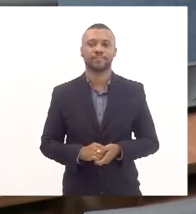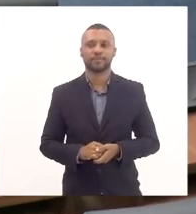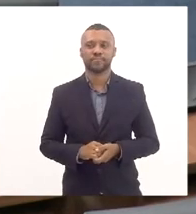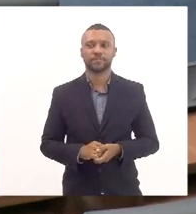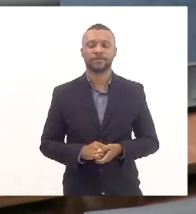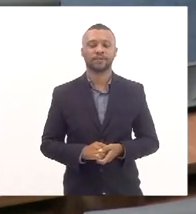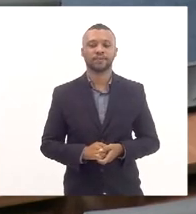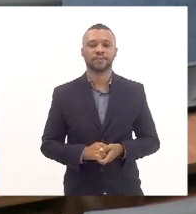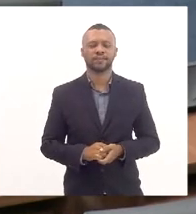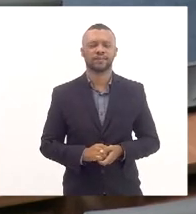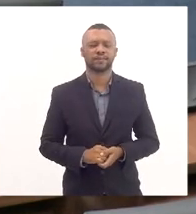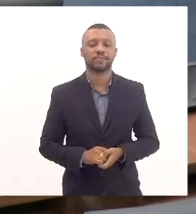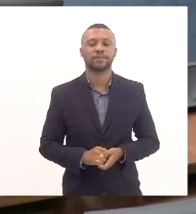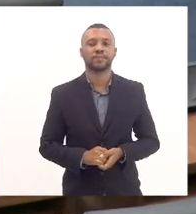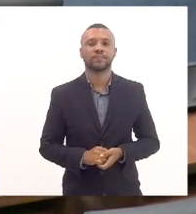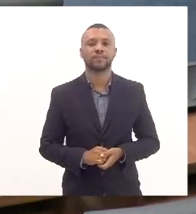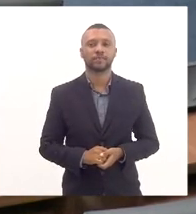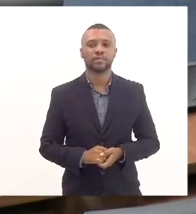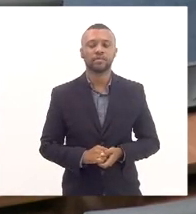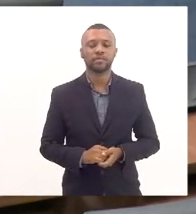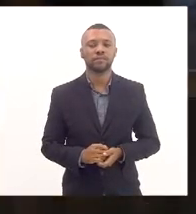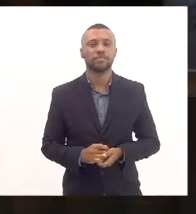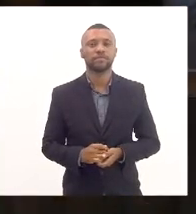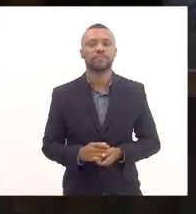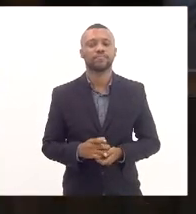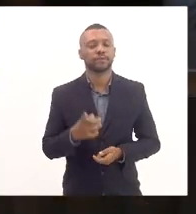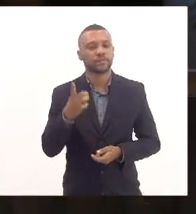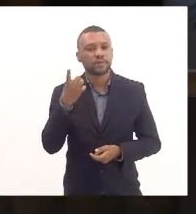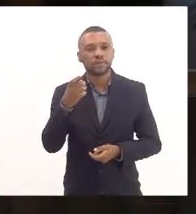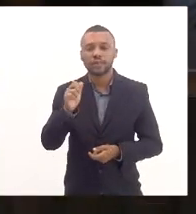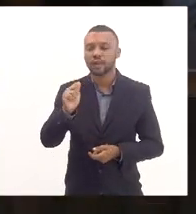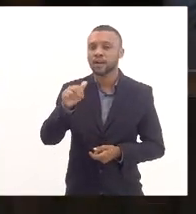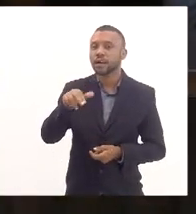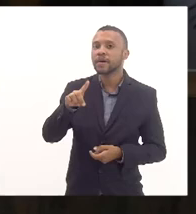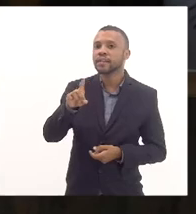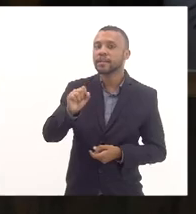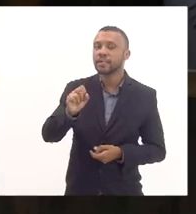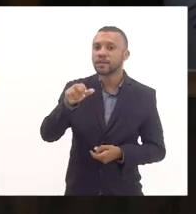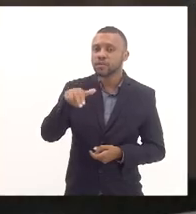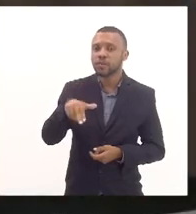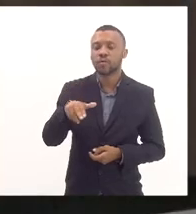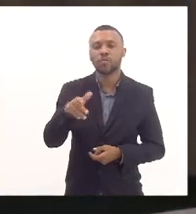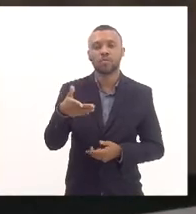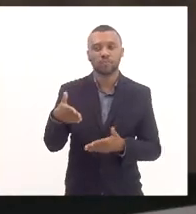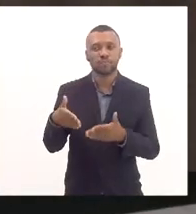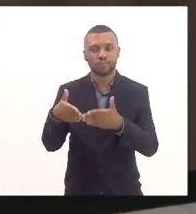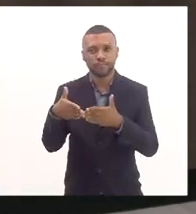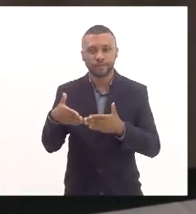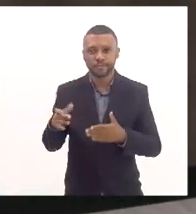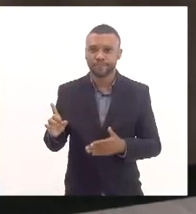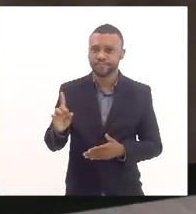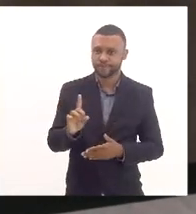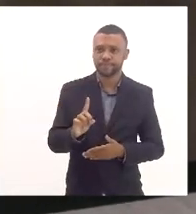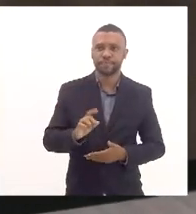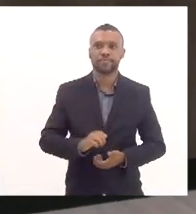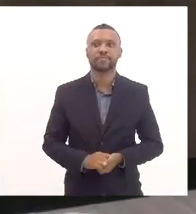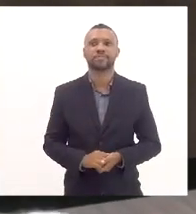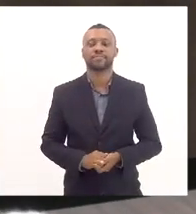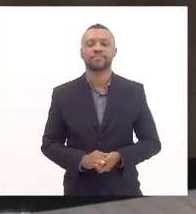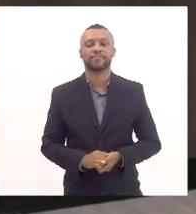o advogado Deputado ondas a e por favor presidente